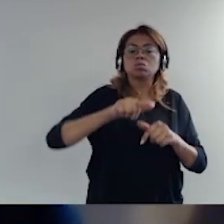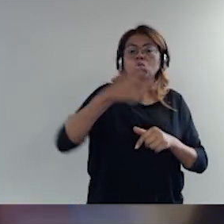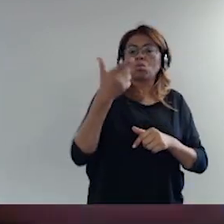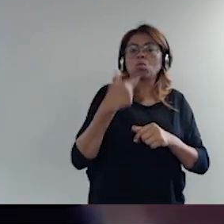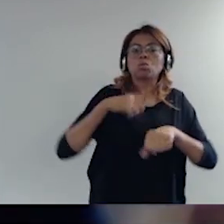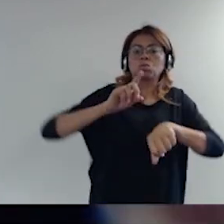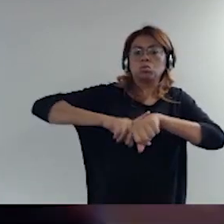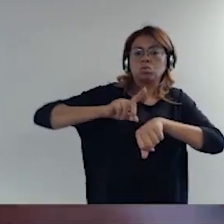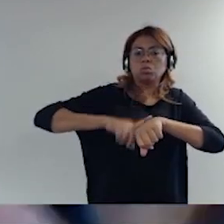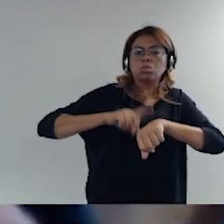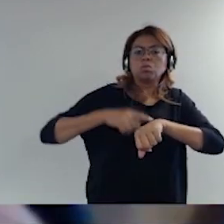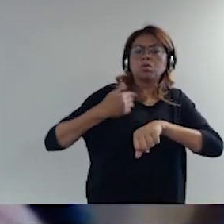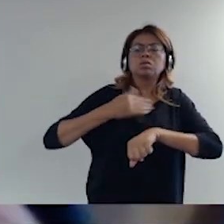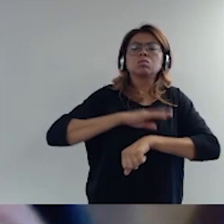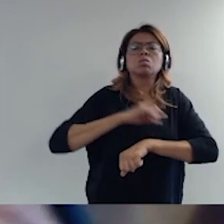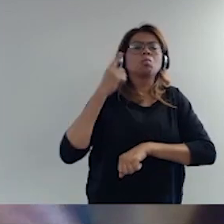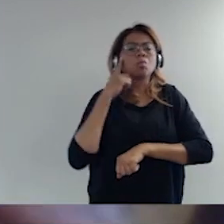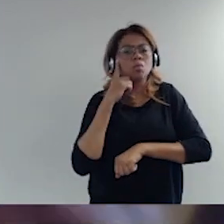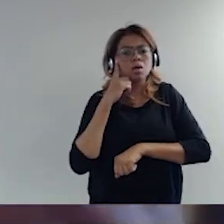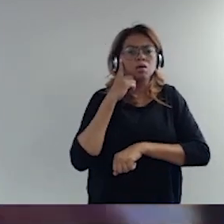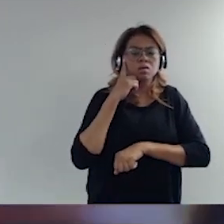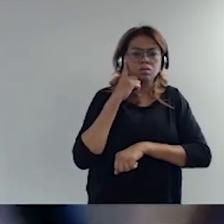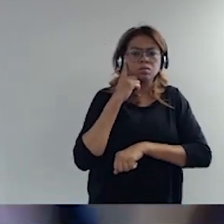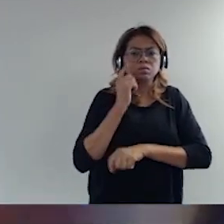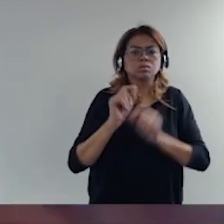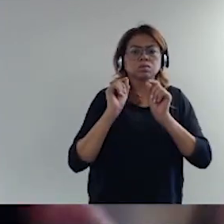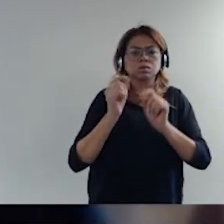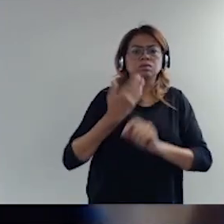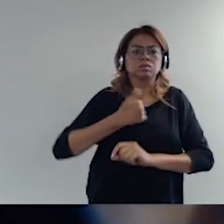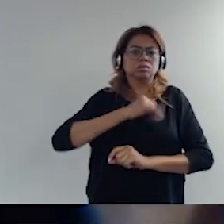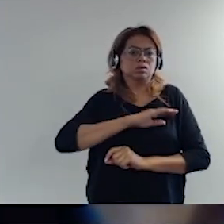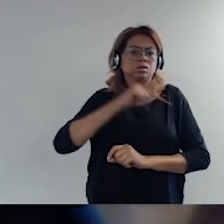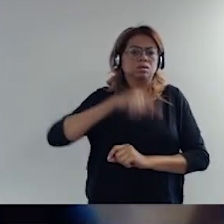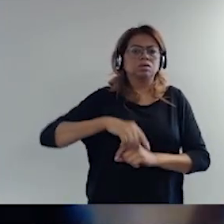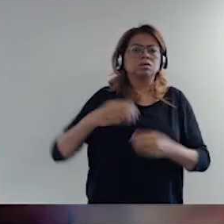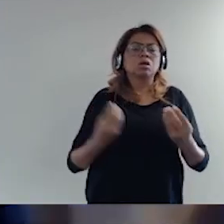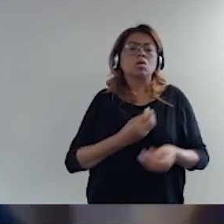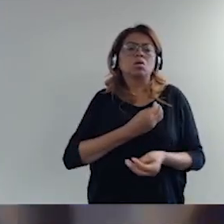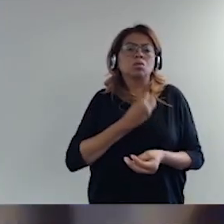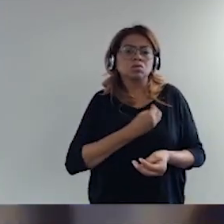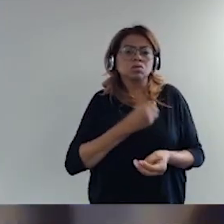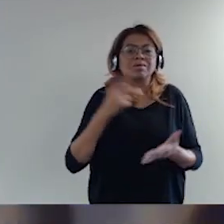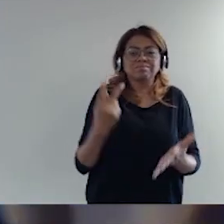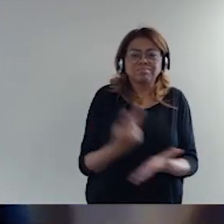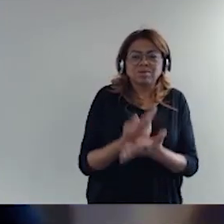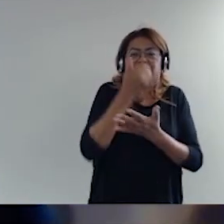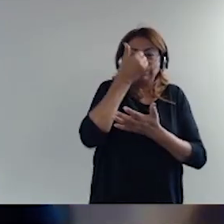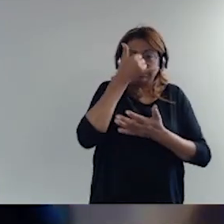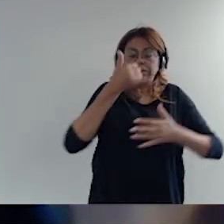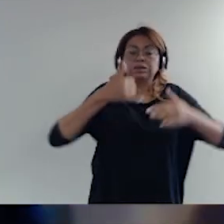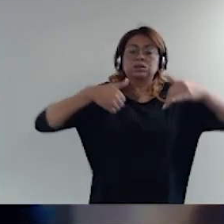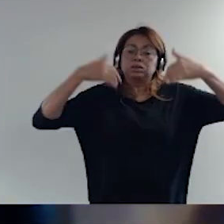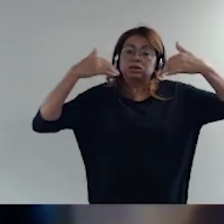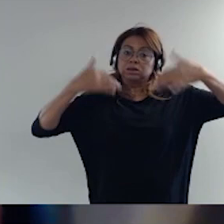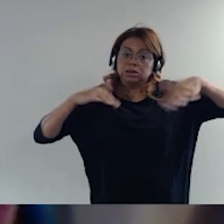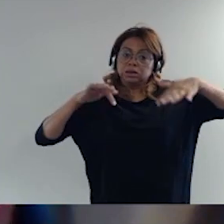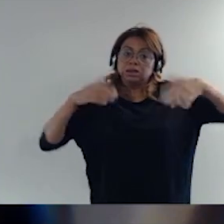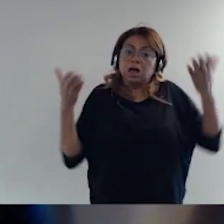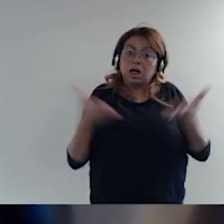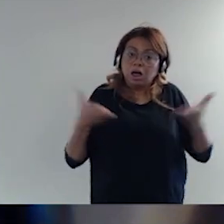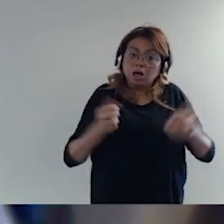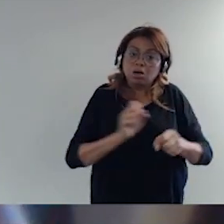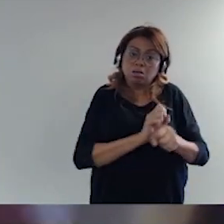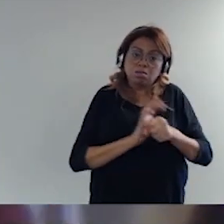outro momento, e eu penso que essa situação da pandemia, de um modo geral, nos trouxe essas